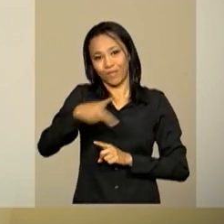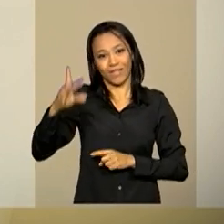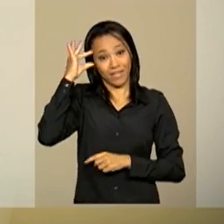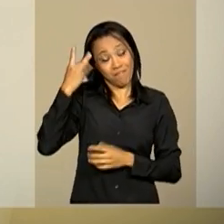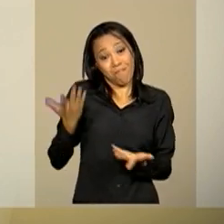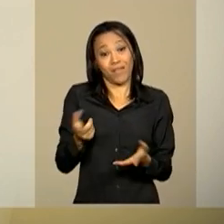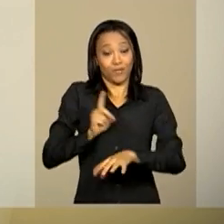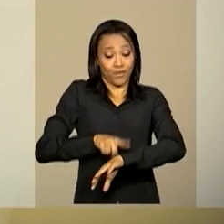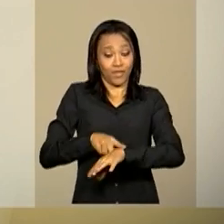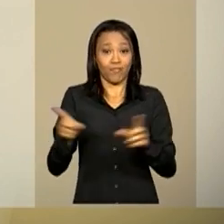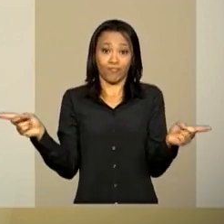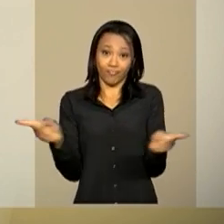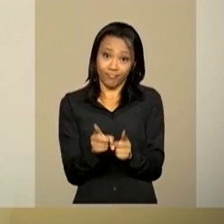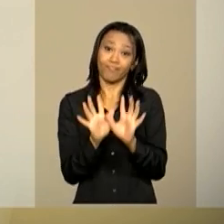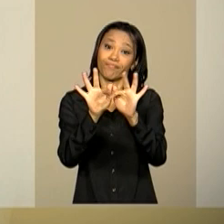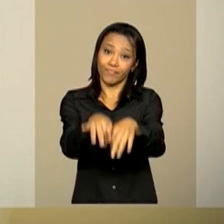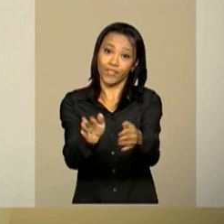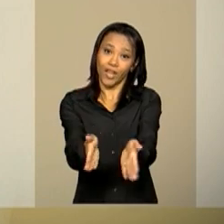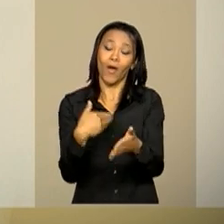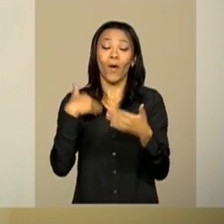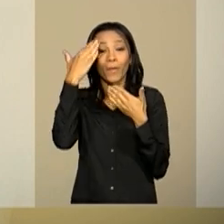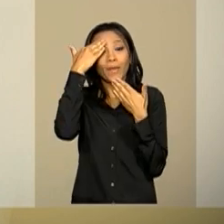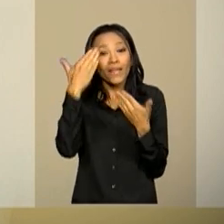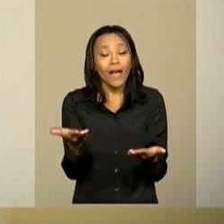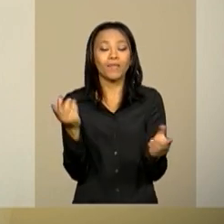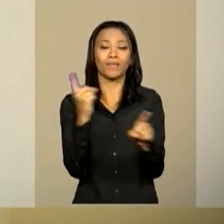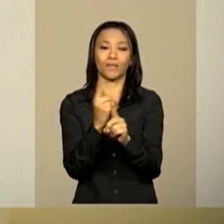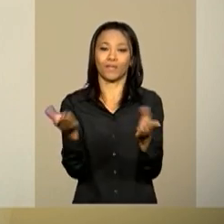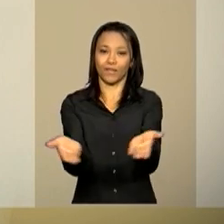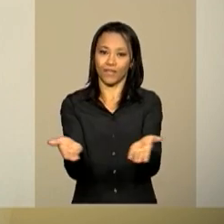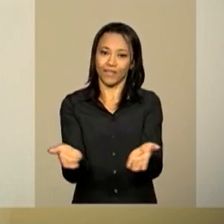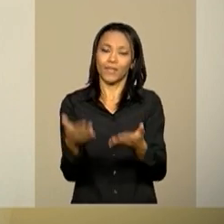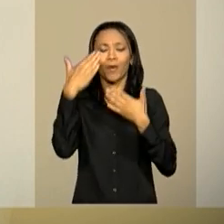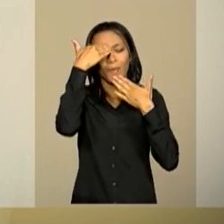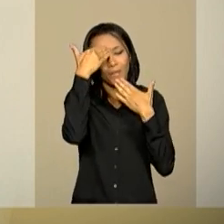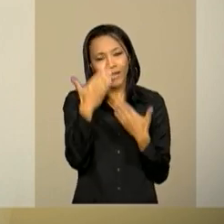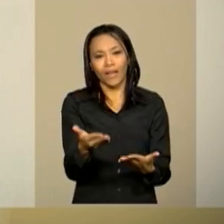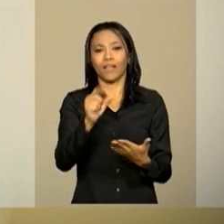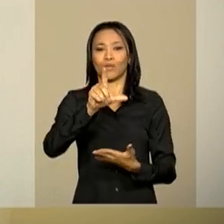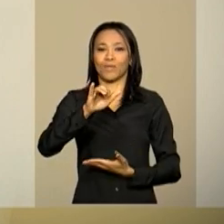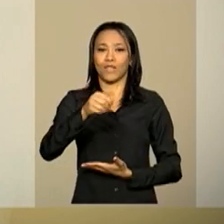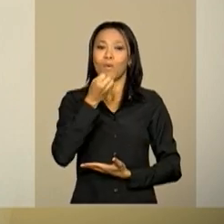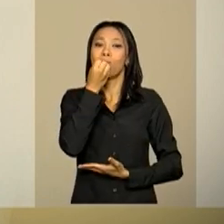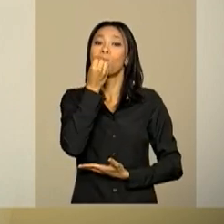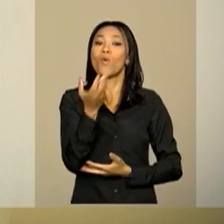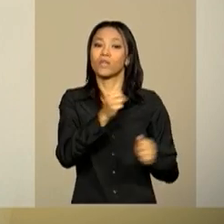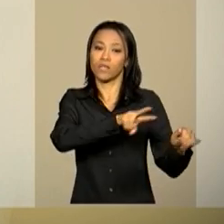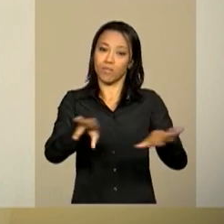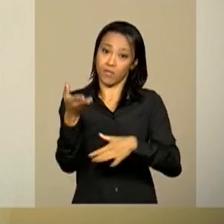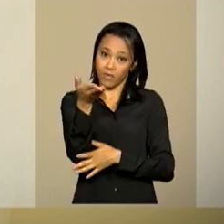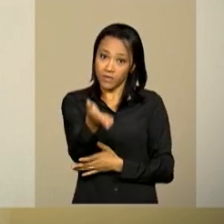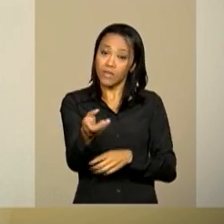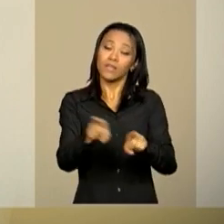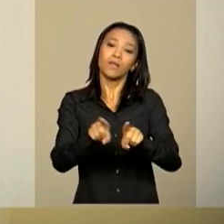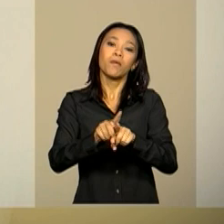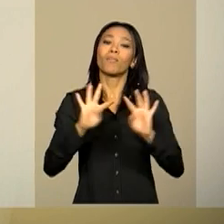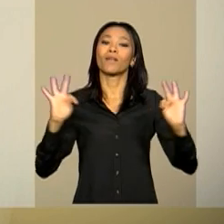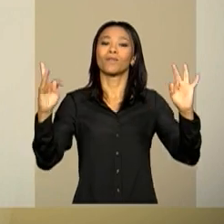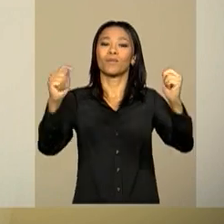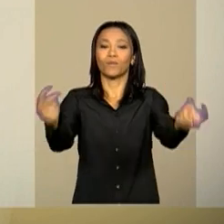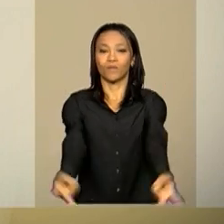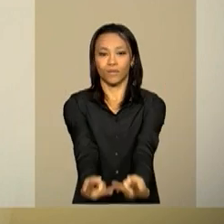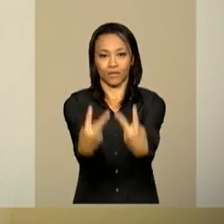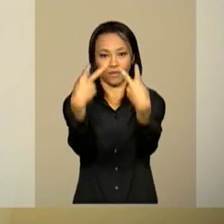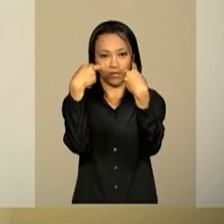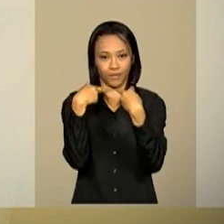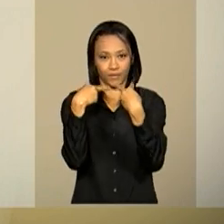infelizmente o nosso tempo hoje chegou ao fim obrigado por mais esse café Obrigada Luciano uma boa semana para você e para os nossos